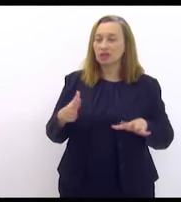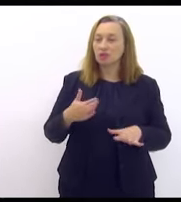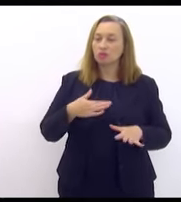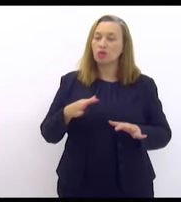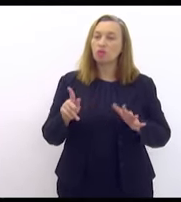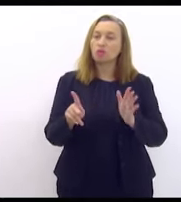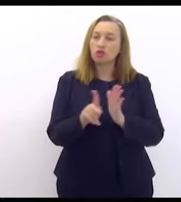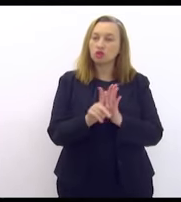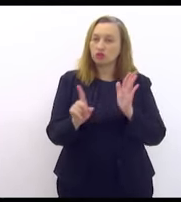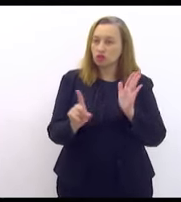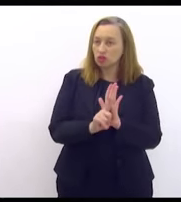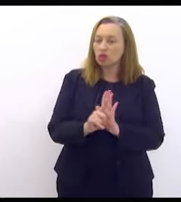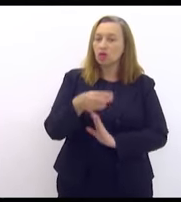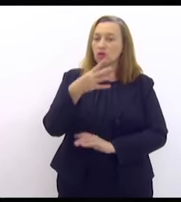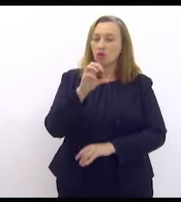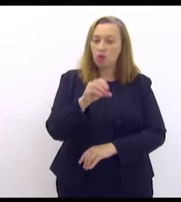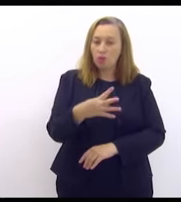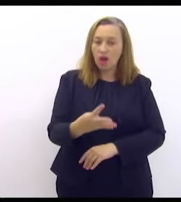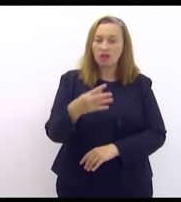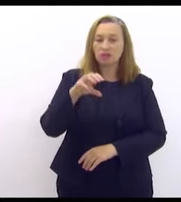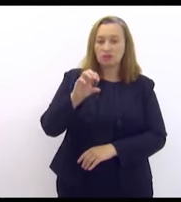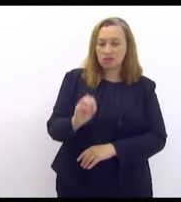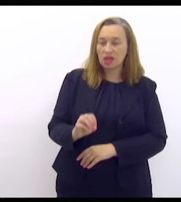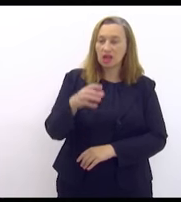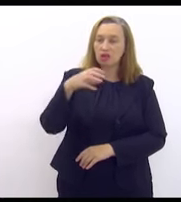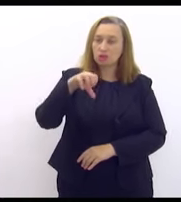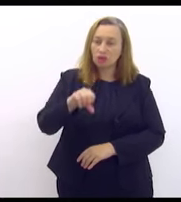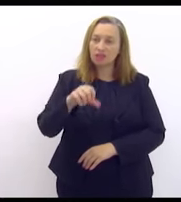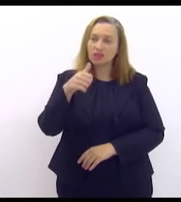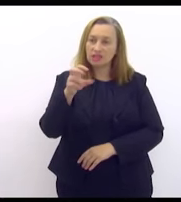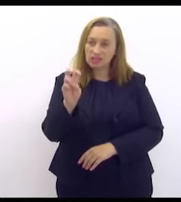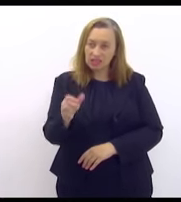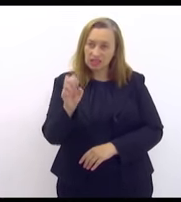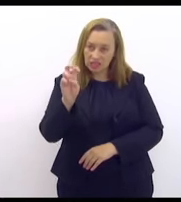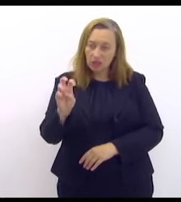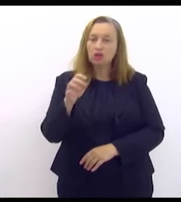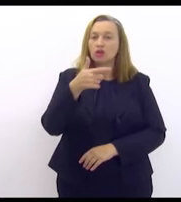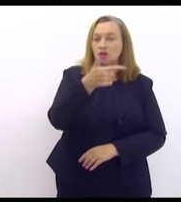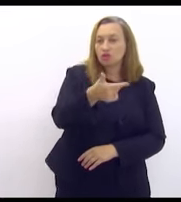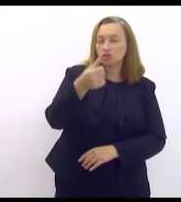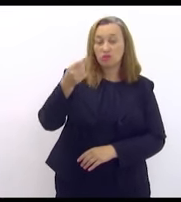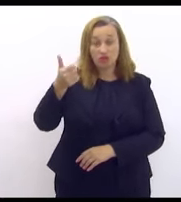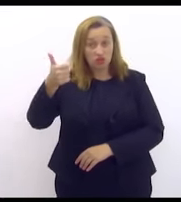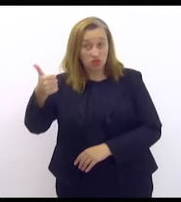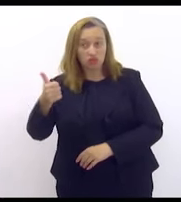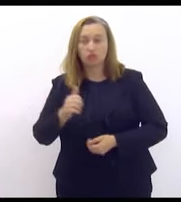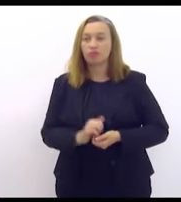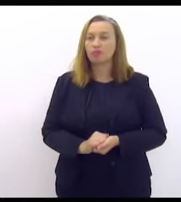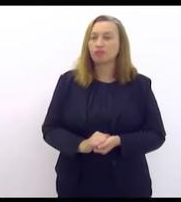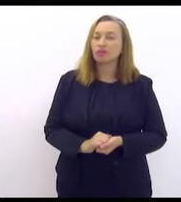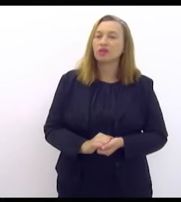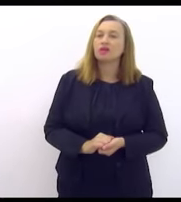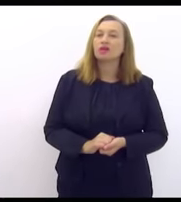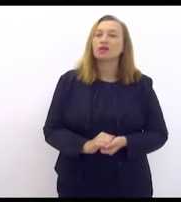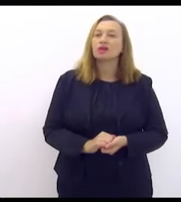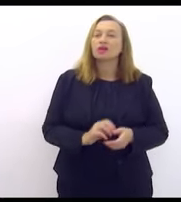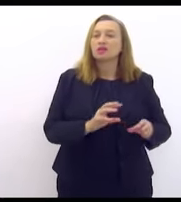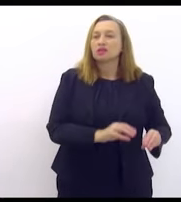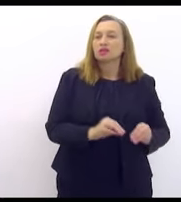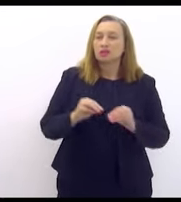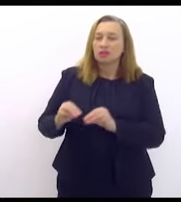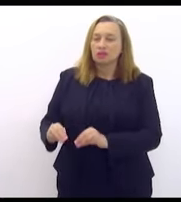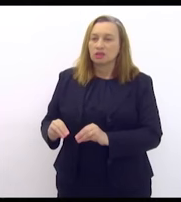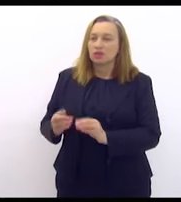projeto de lei, que é o 4095 de 2021, que determina, né, uma transferência na